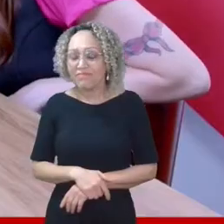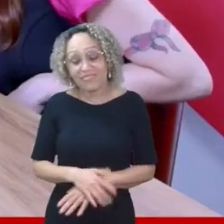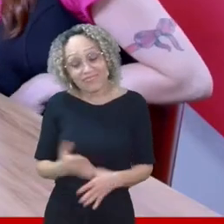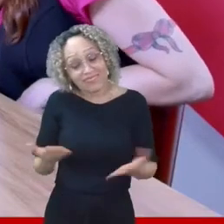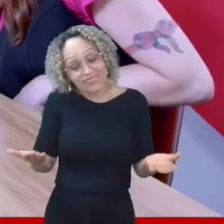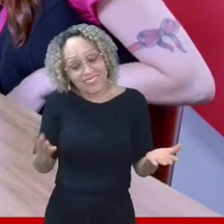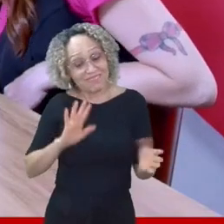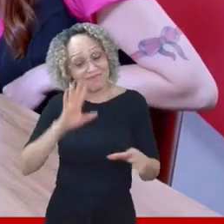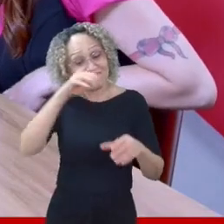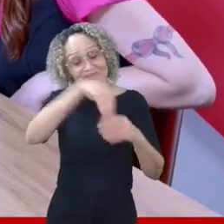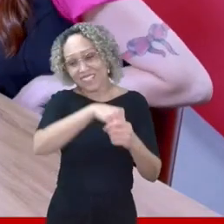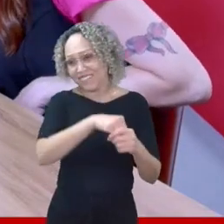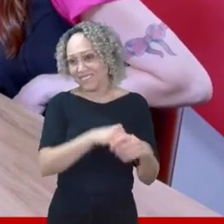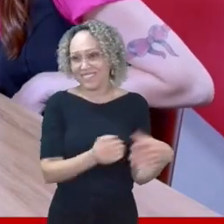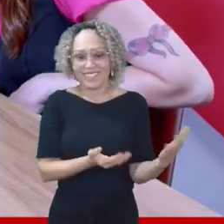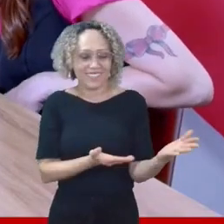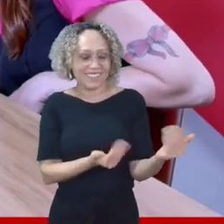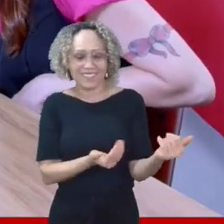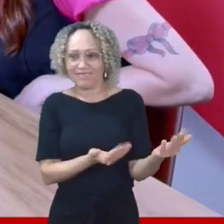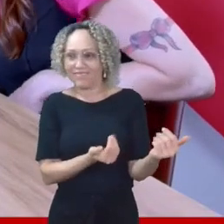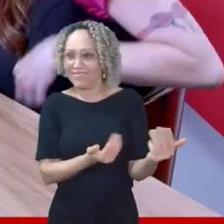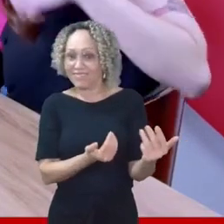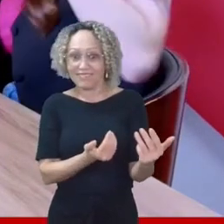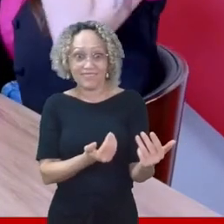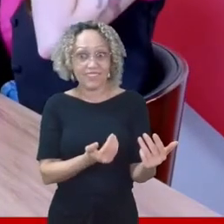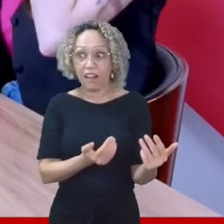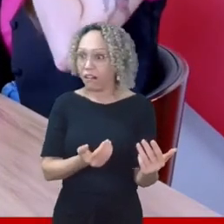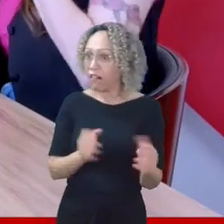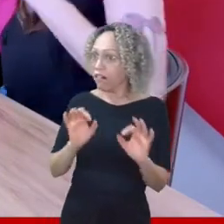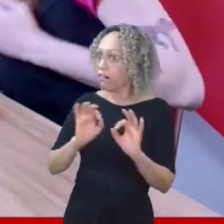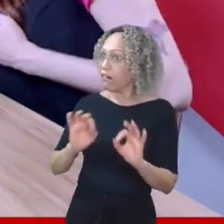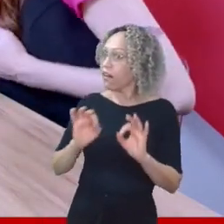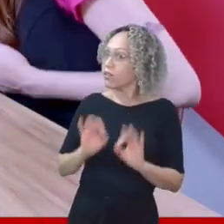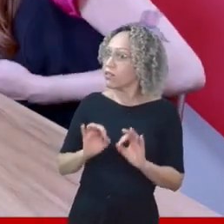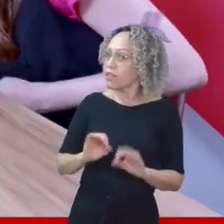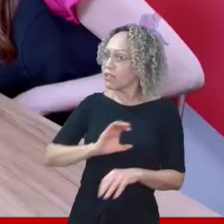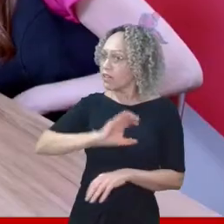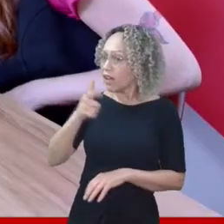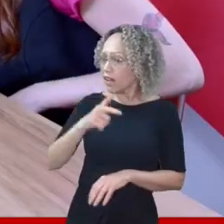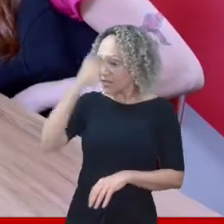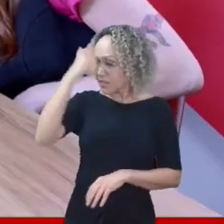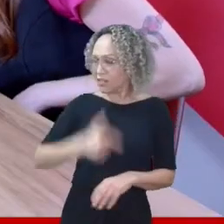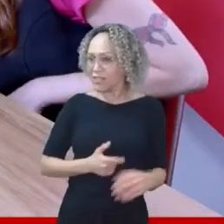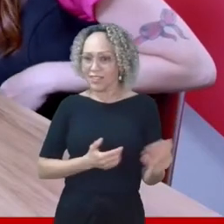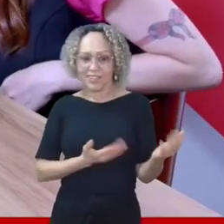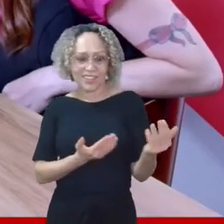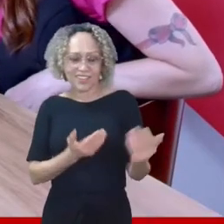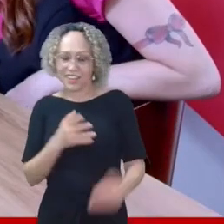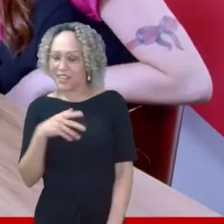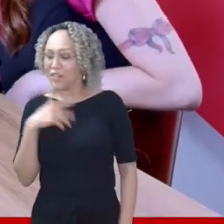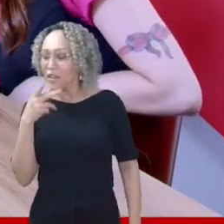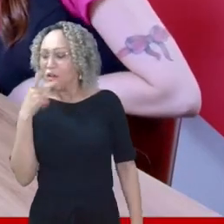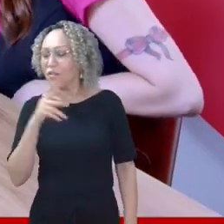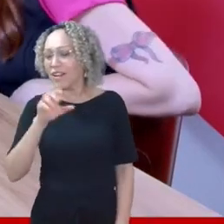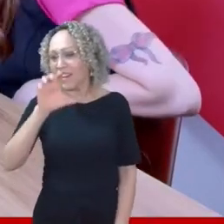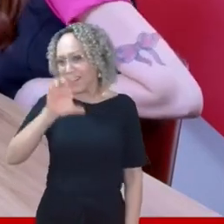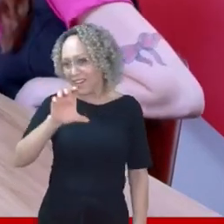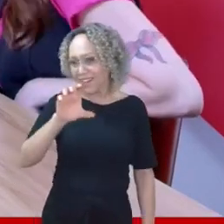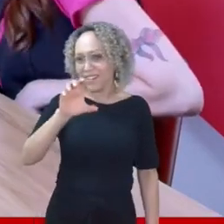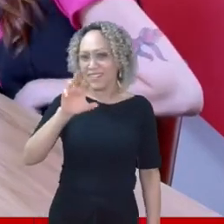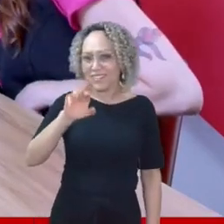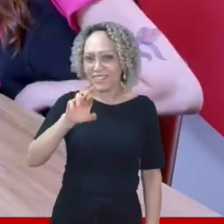juventude. Amigo, com certeza. Eu sou jovem. A idade, ela é só... Eu sei falar do Cruz, mas eu sou